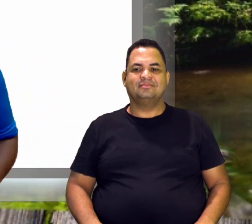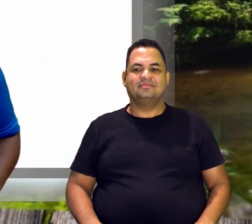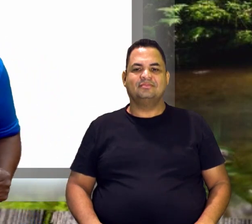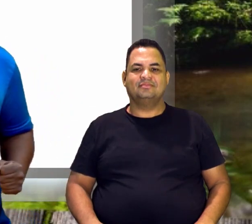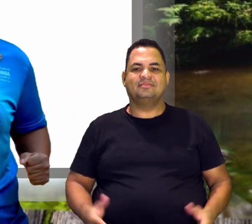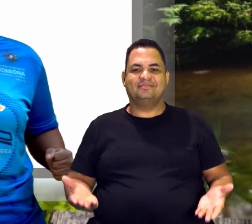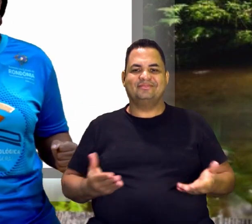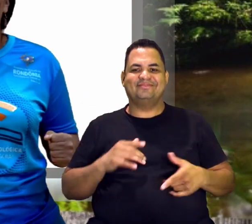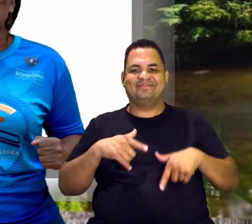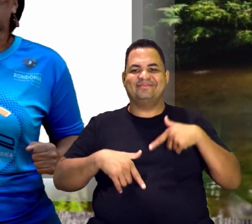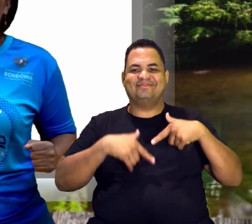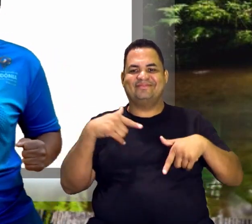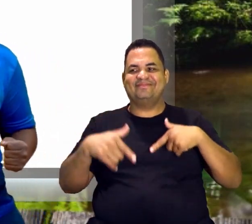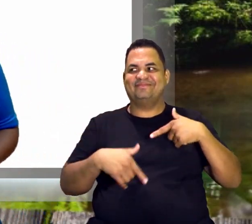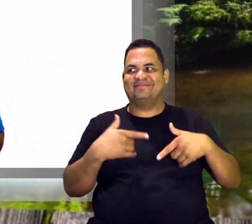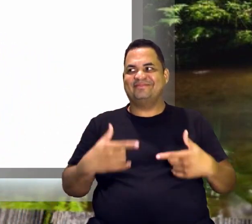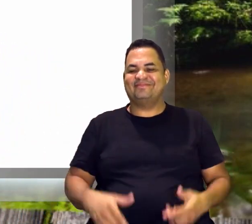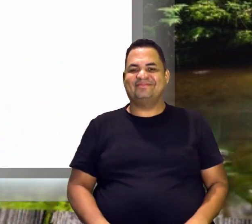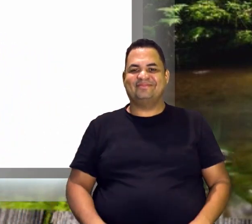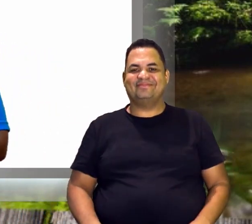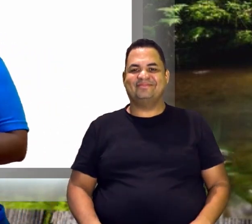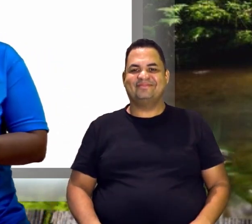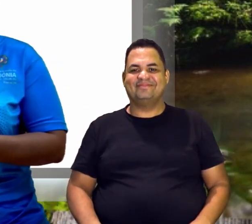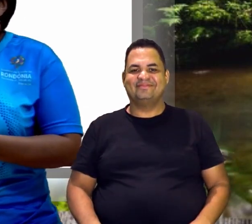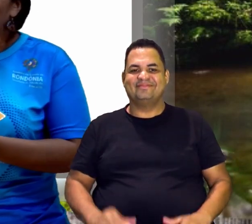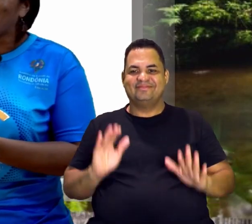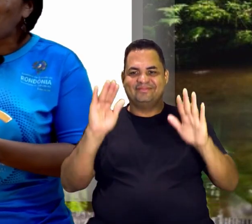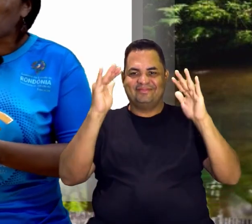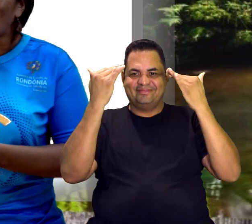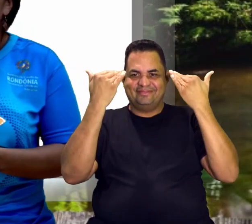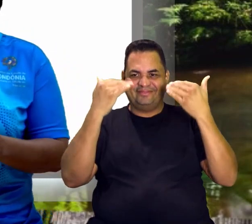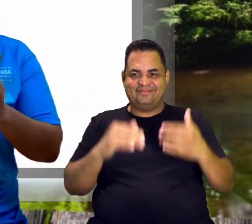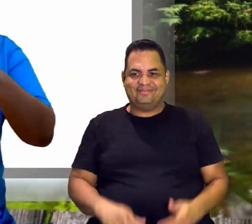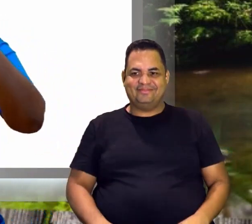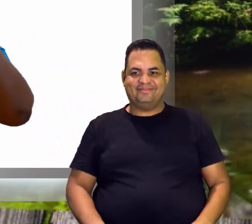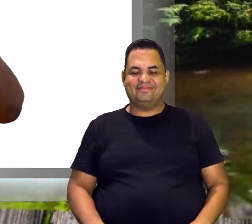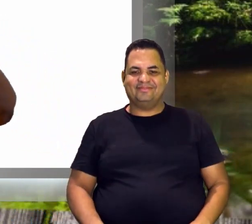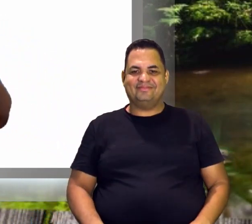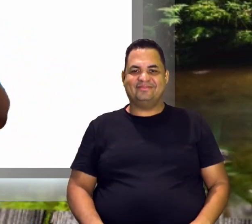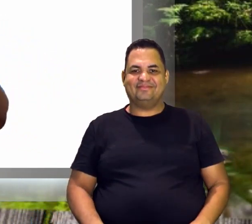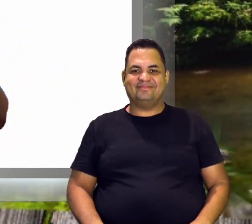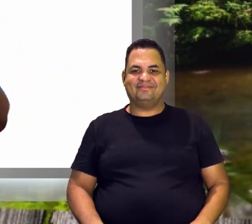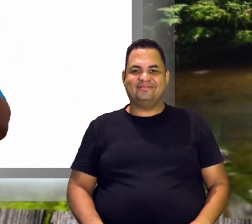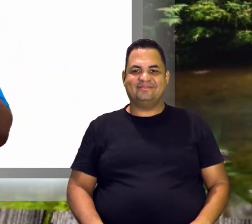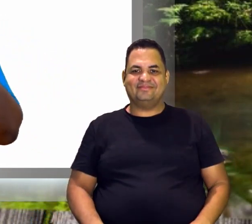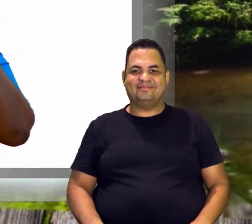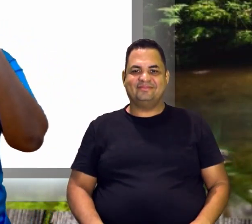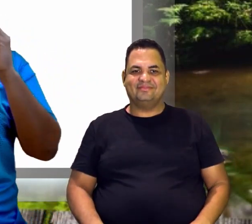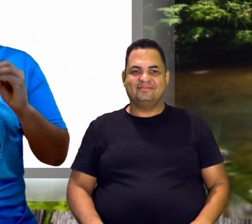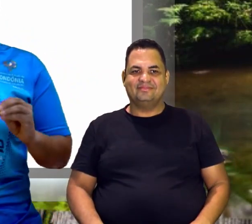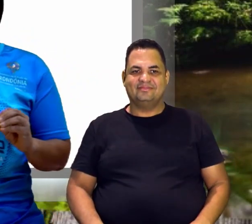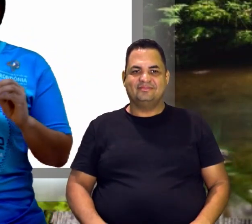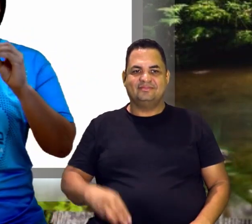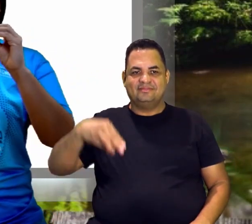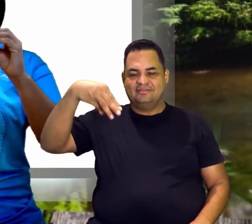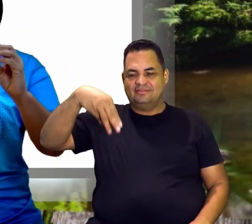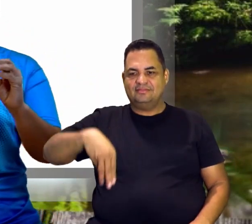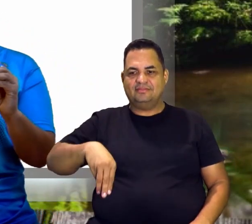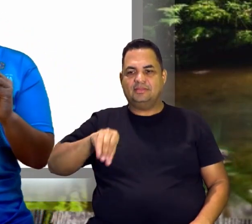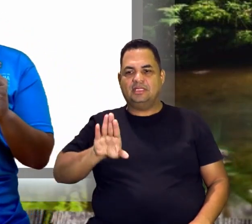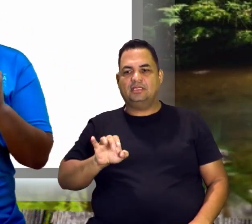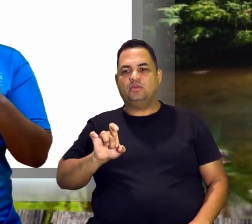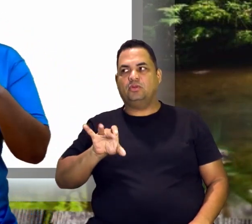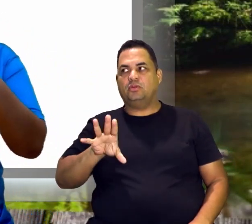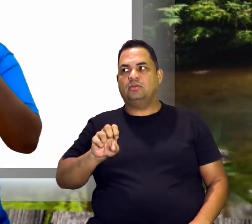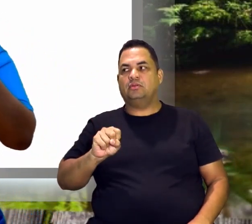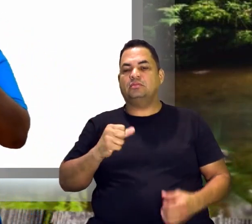agora eu vou dar trabalho para os produtores. Presta atenção então aqui na prof. Ó, a meiose é o processo